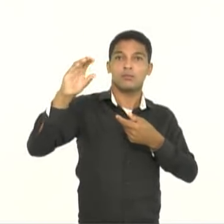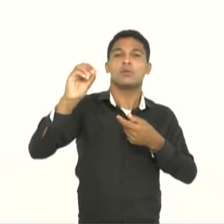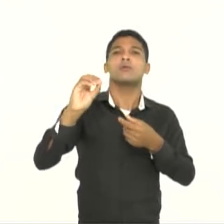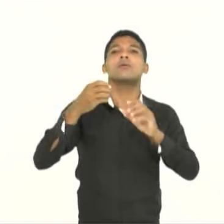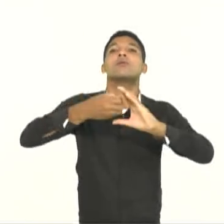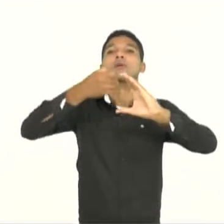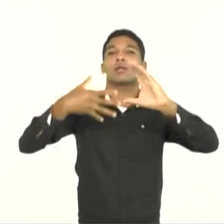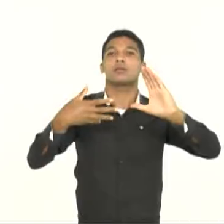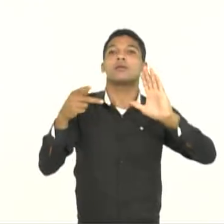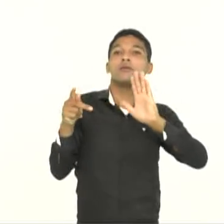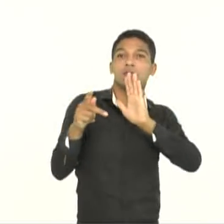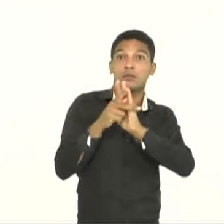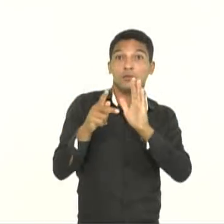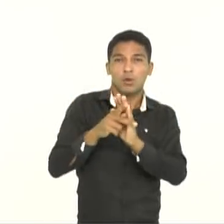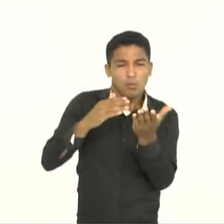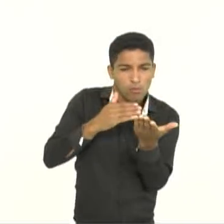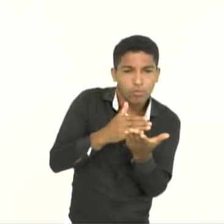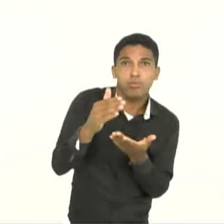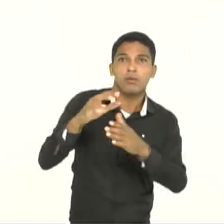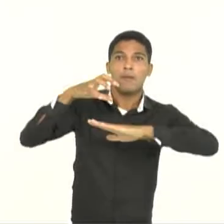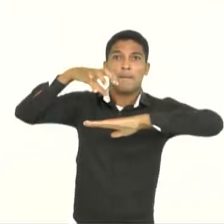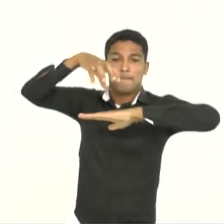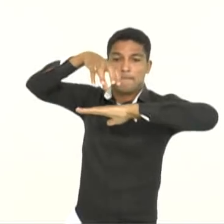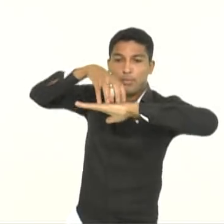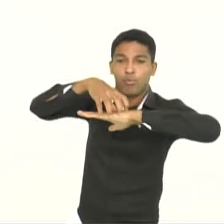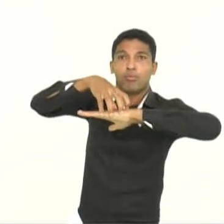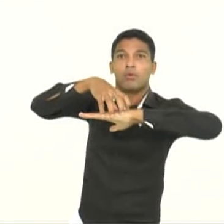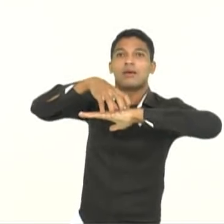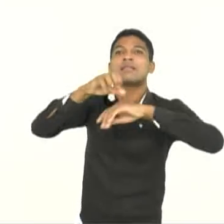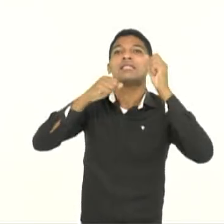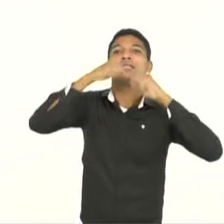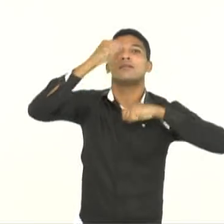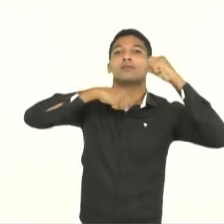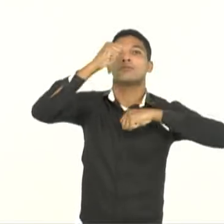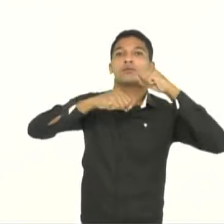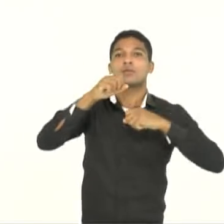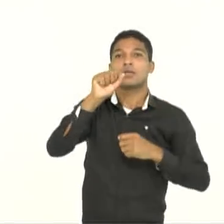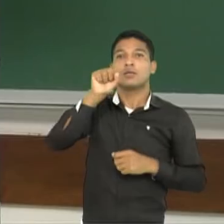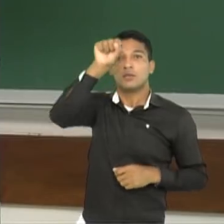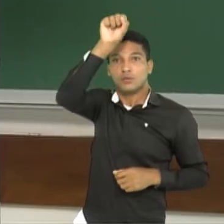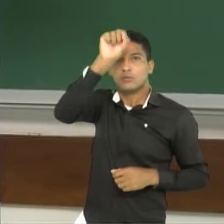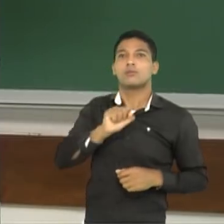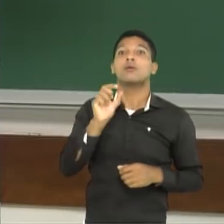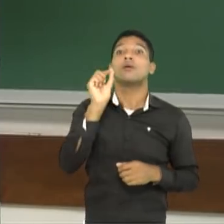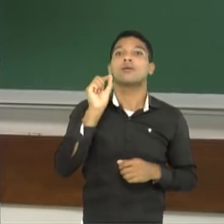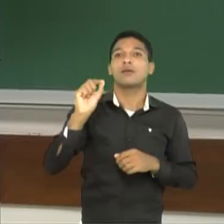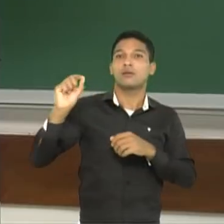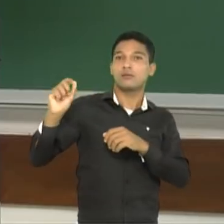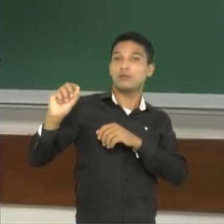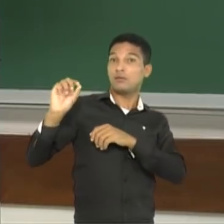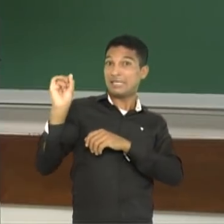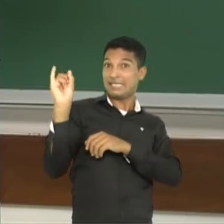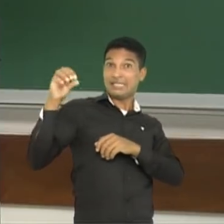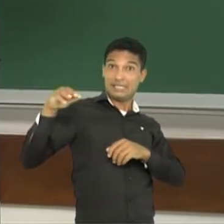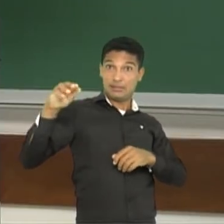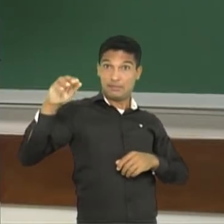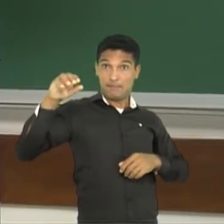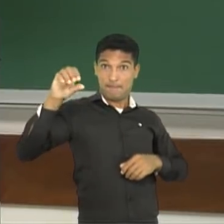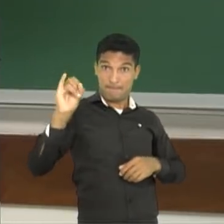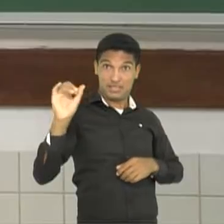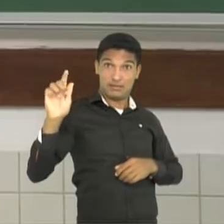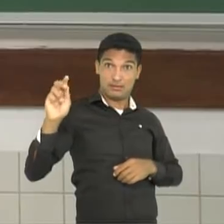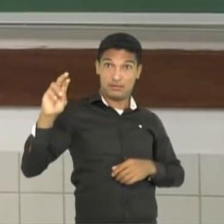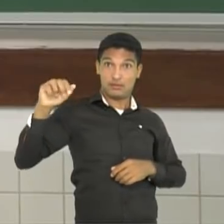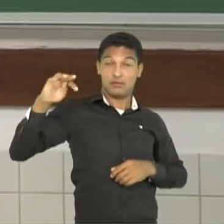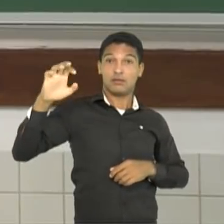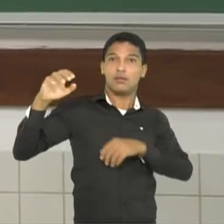da indústria no sul foi a experiência de trabalho artesanal trazida pelos imigrantes. Então, o que nós vamos